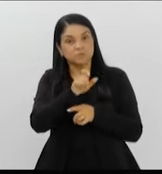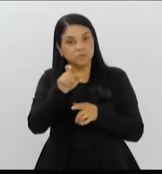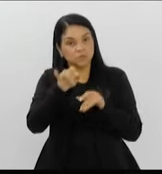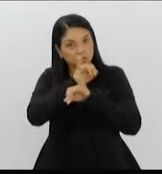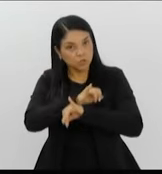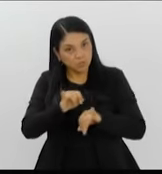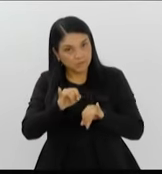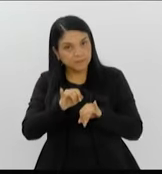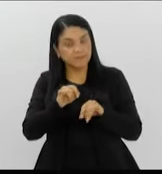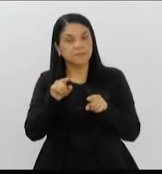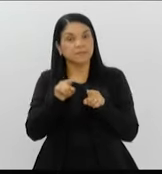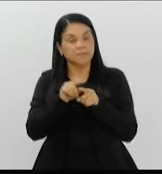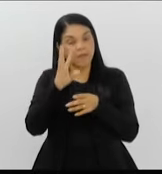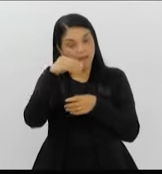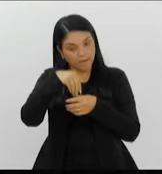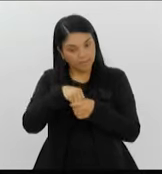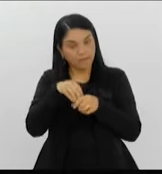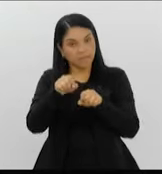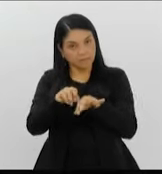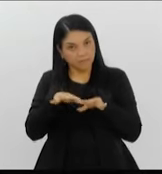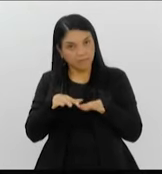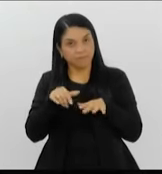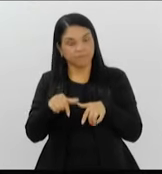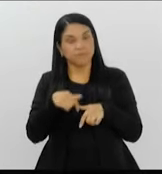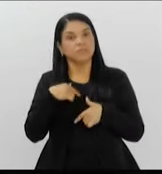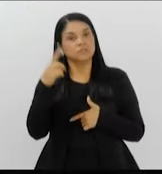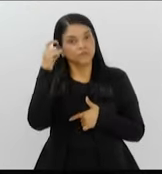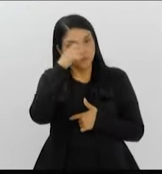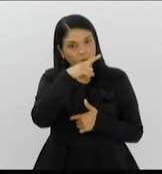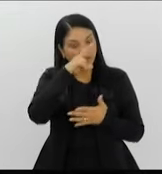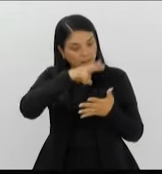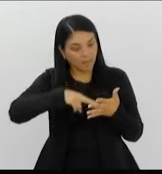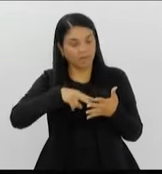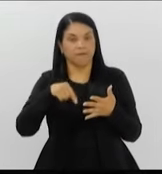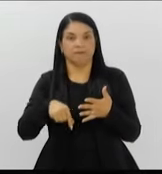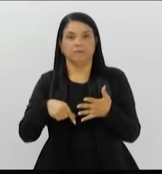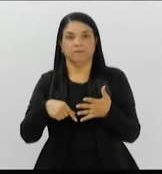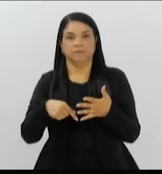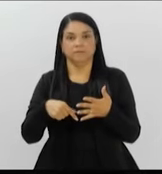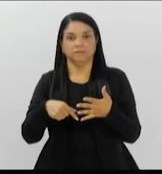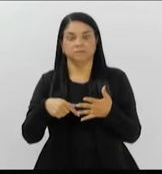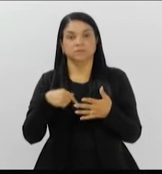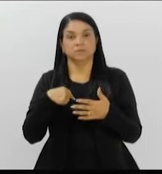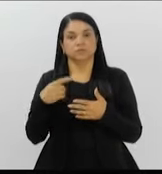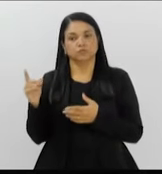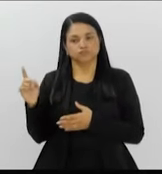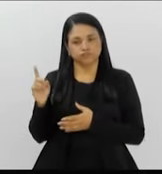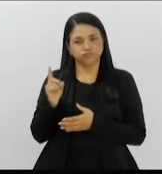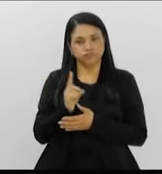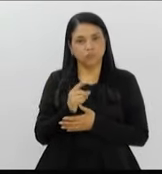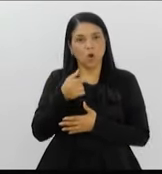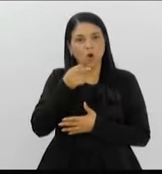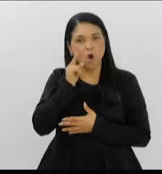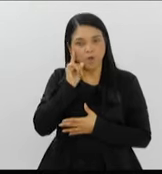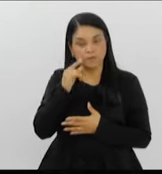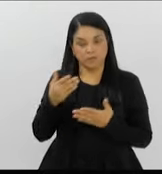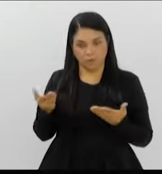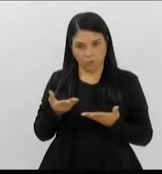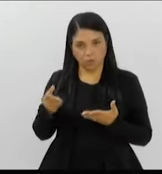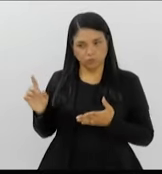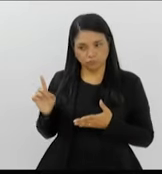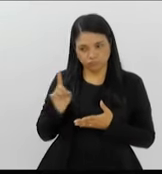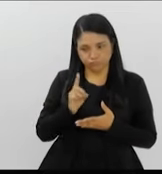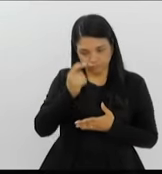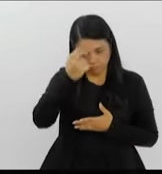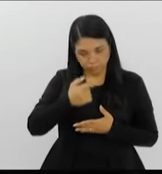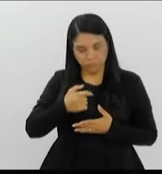e muitas aqui dentro. Porque quando eu cheguei aqui no plenário ontem e hoje também,